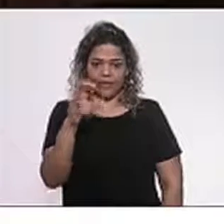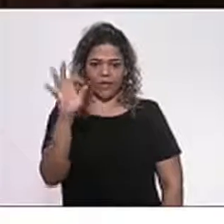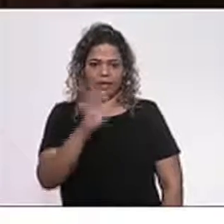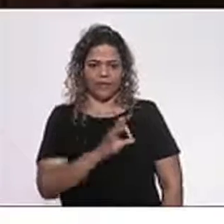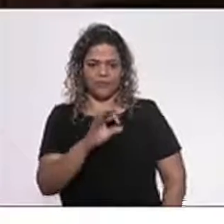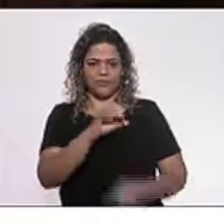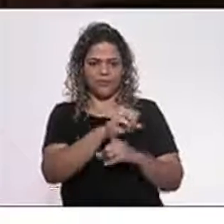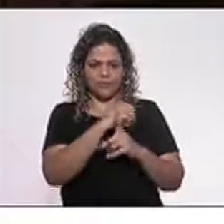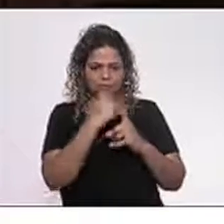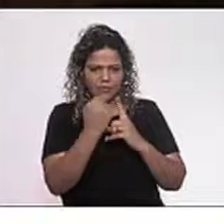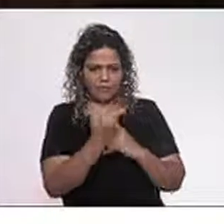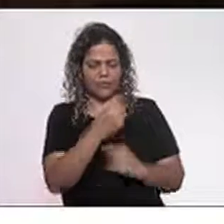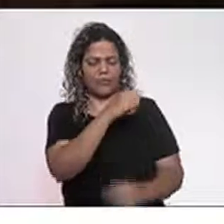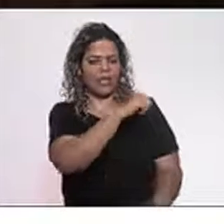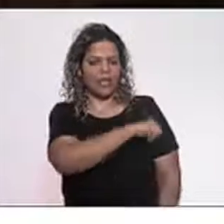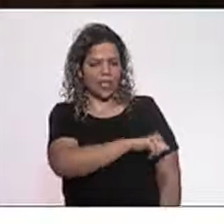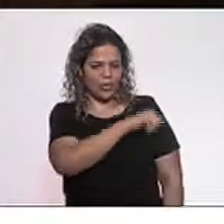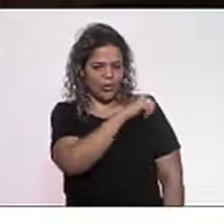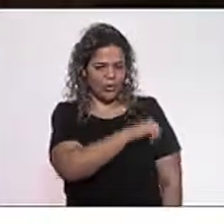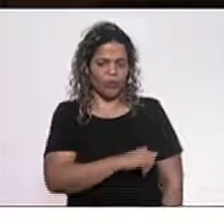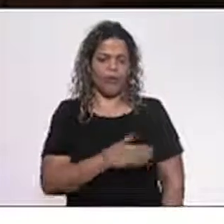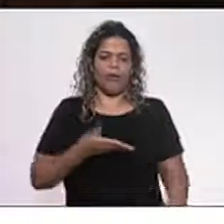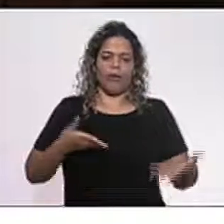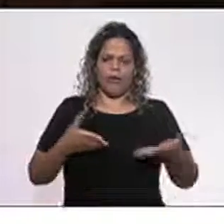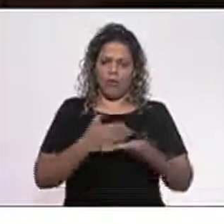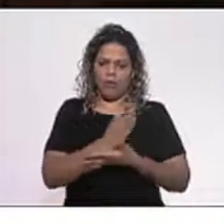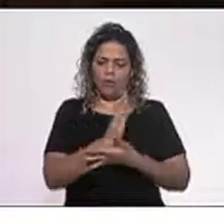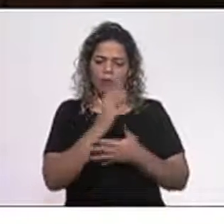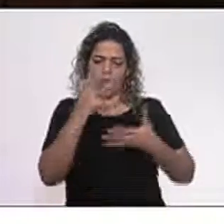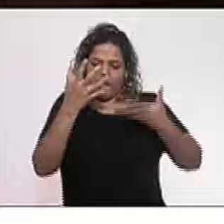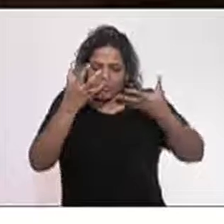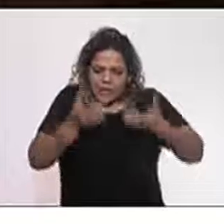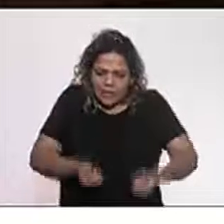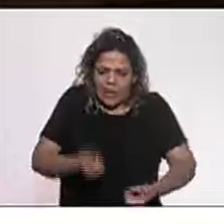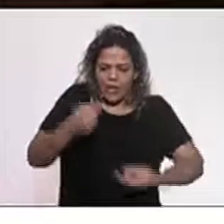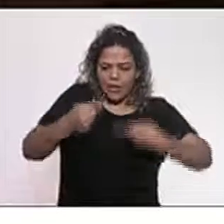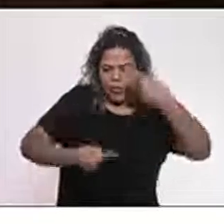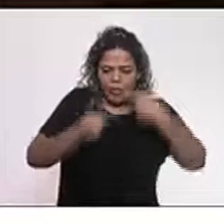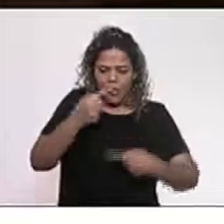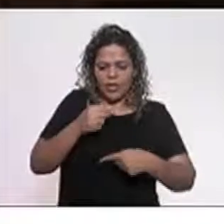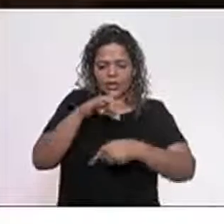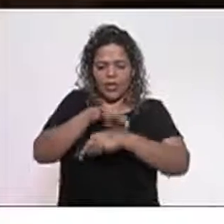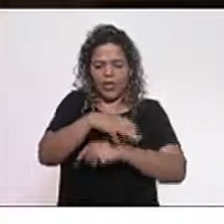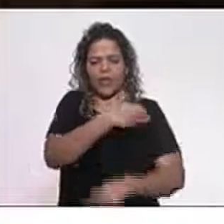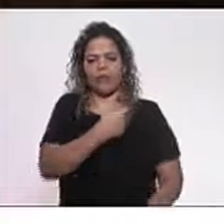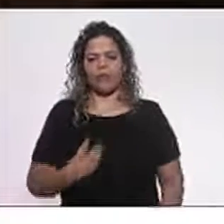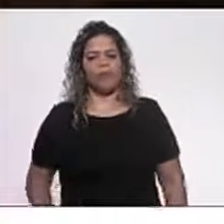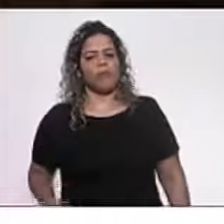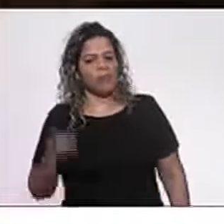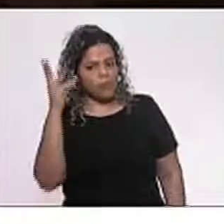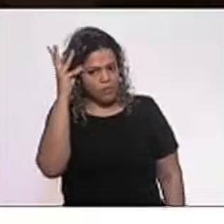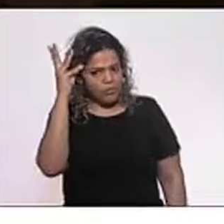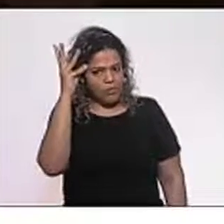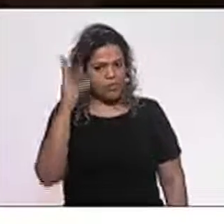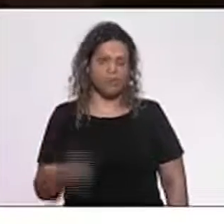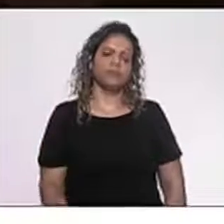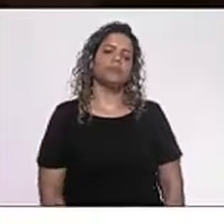75% da sociedade do Rio de Janeiro aprova a política de segurança pública do governador Wilson